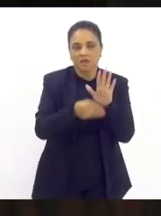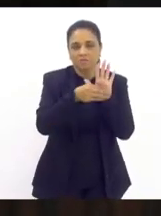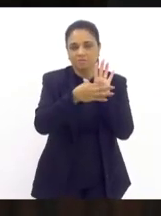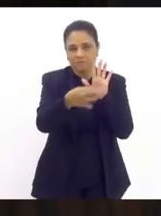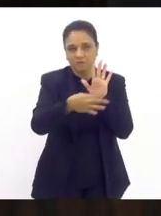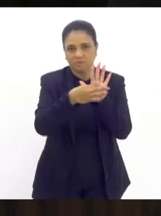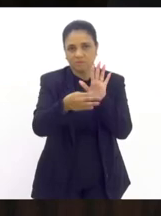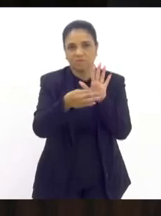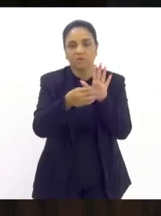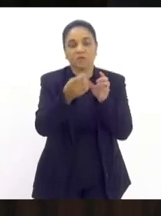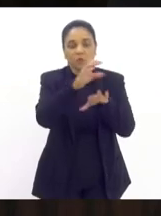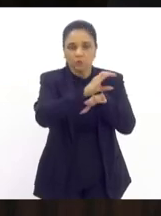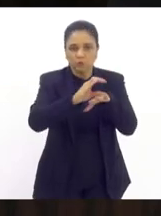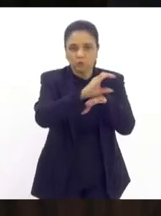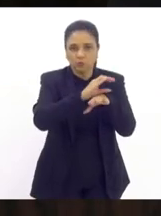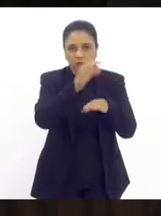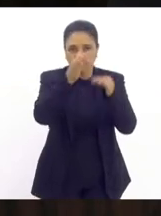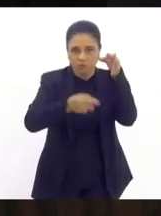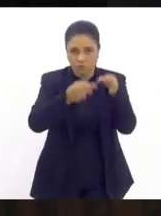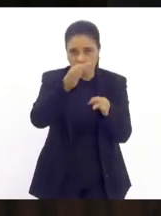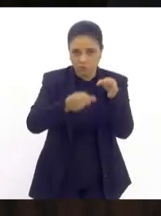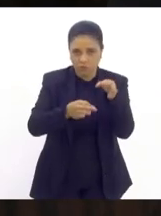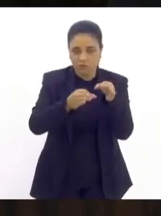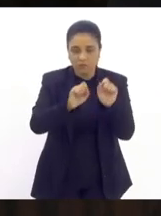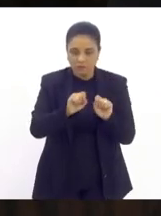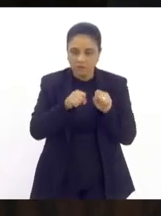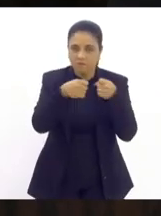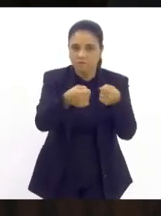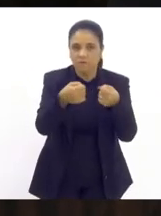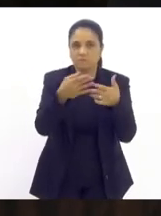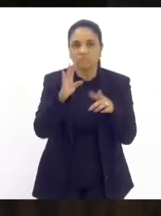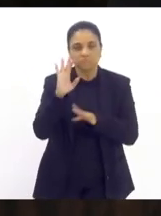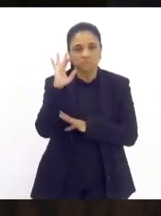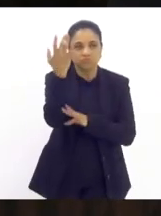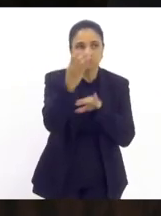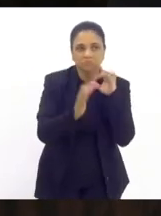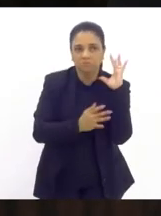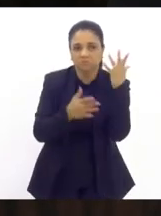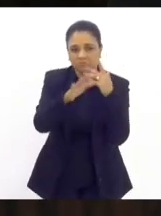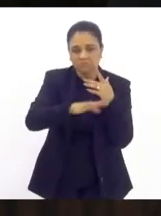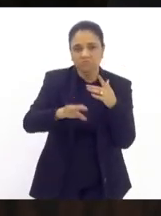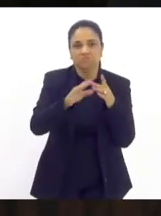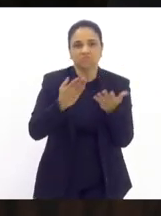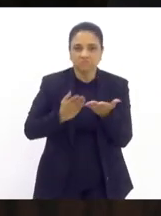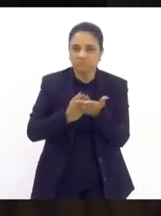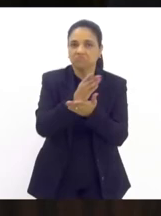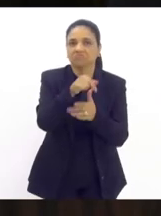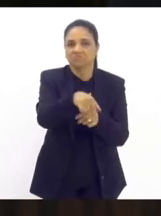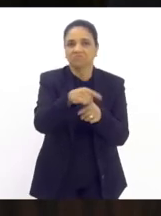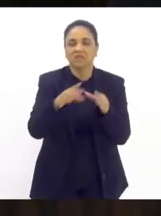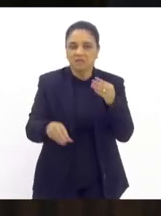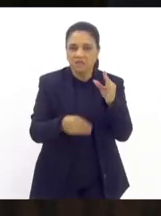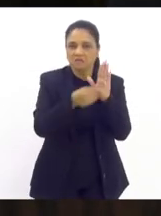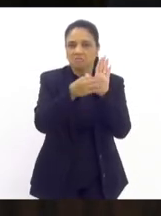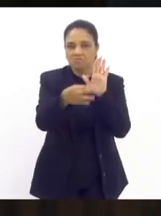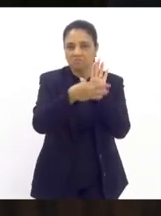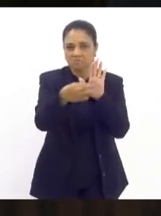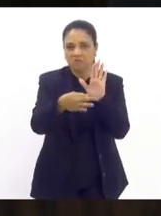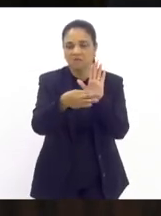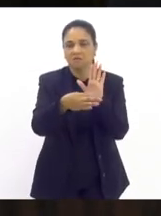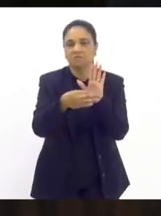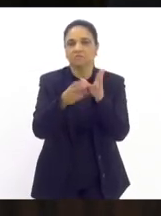comissão de constituição e Justiça de Defesa do meio ambiente favorável com as emenda da comissão de